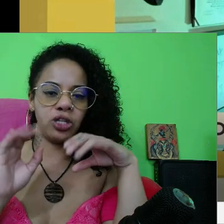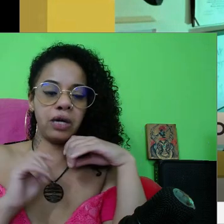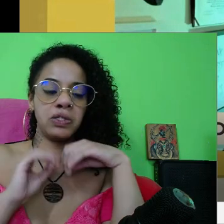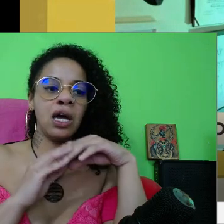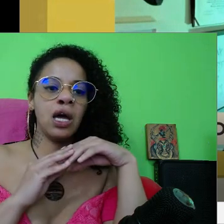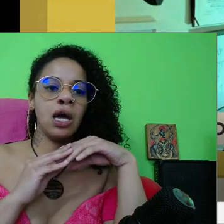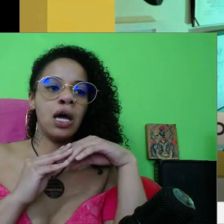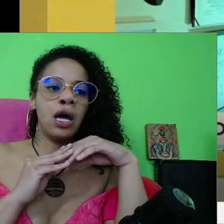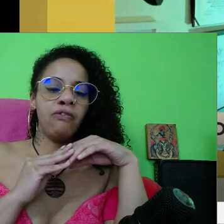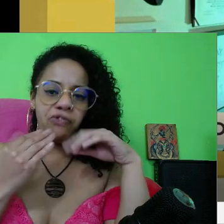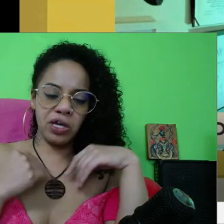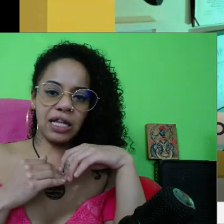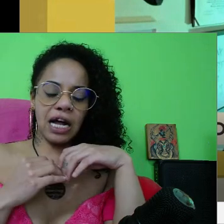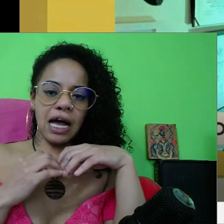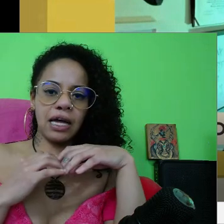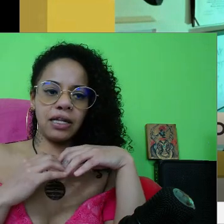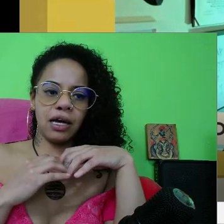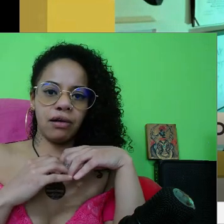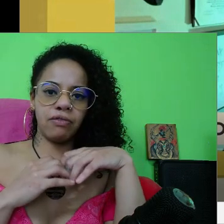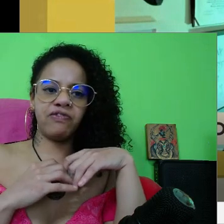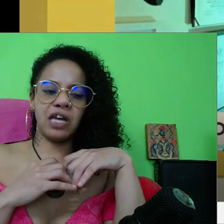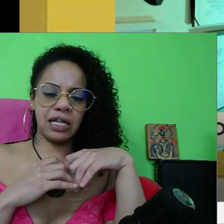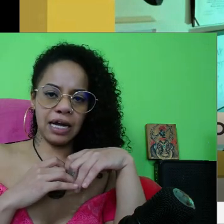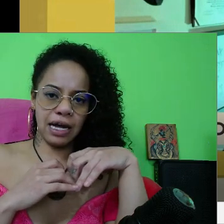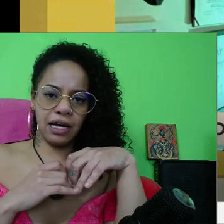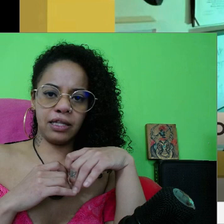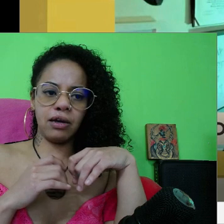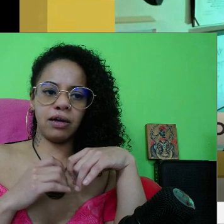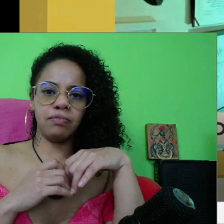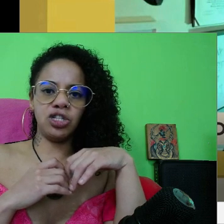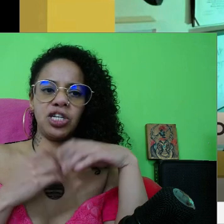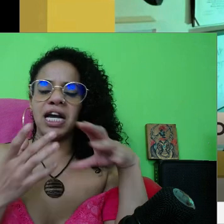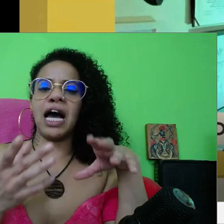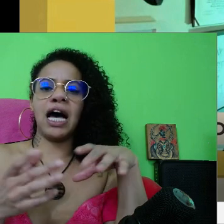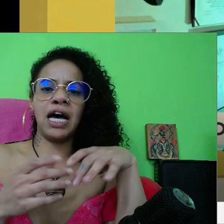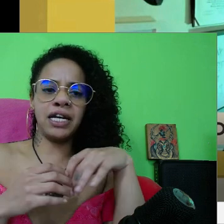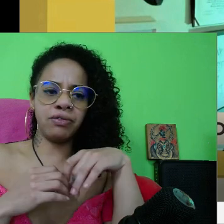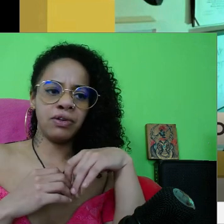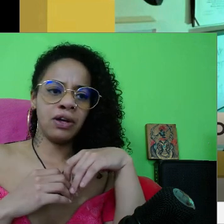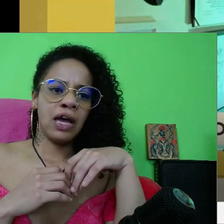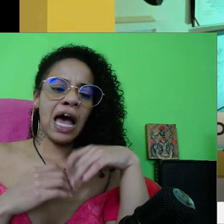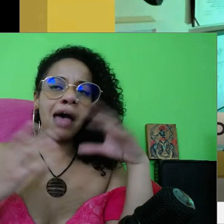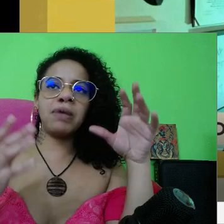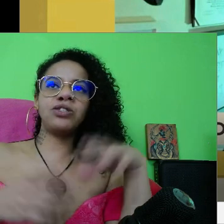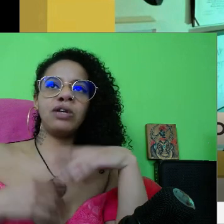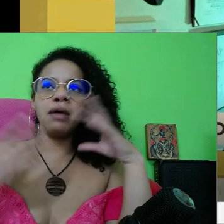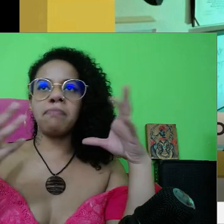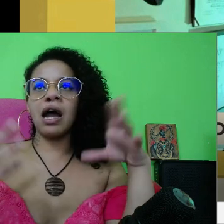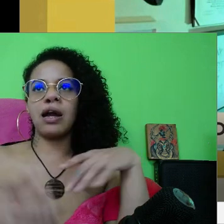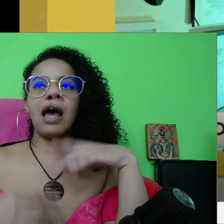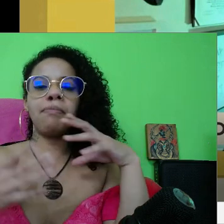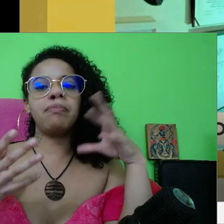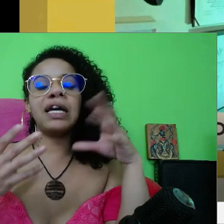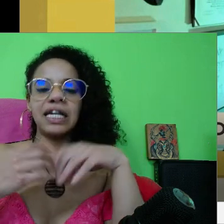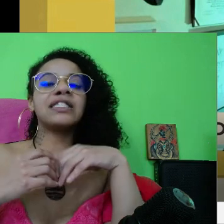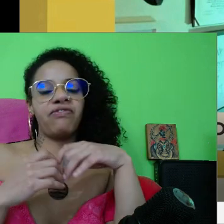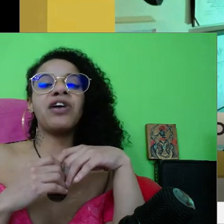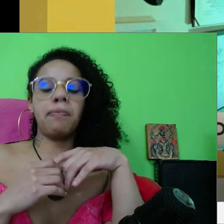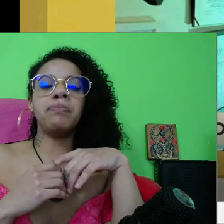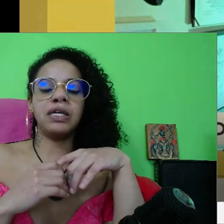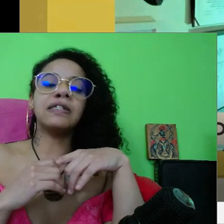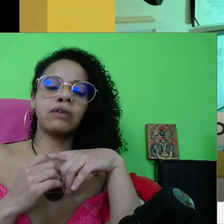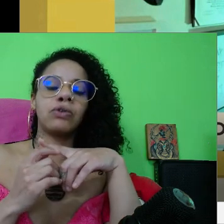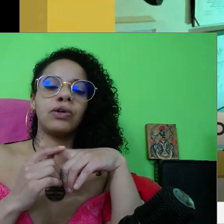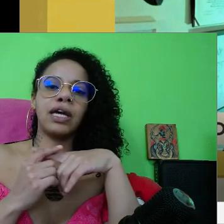Xandão pelo amor de Deus fui aplicada fui atacada me xingaram Ah mas o Neymar mas